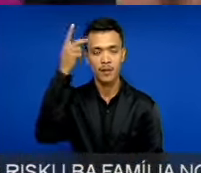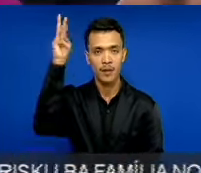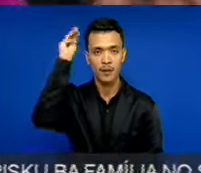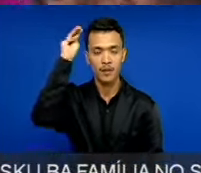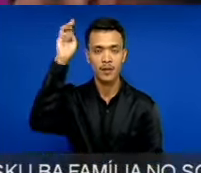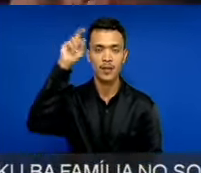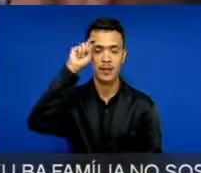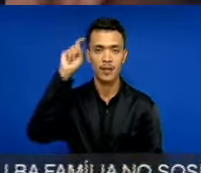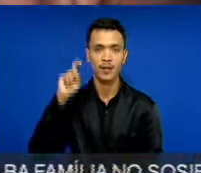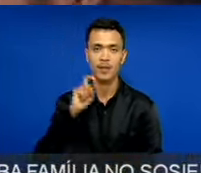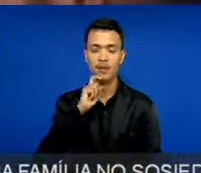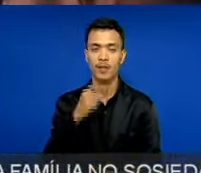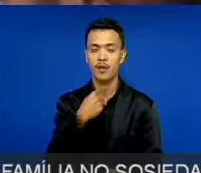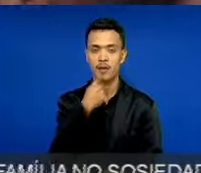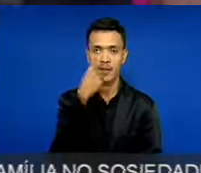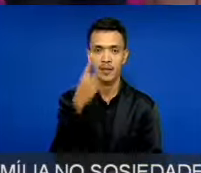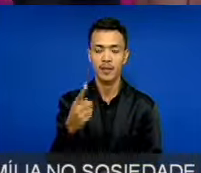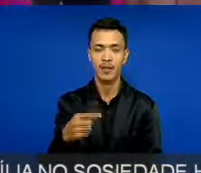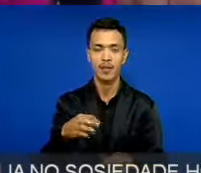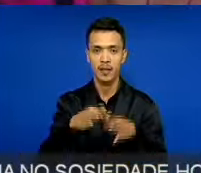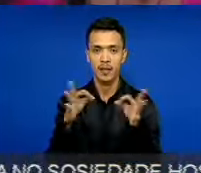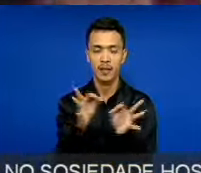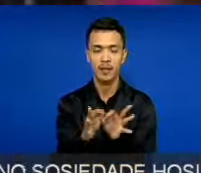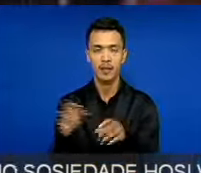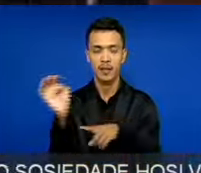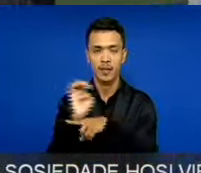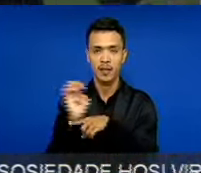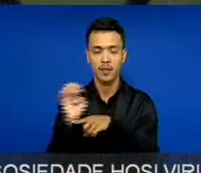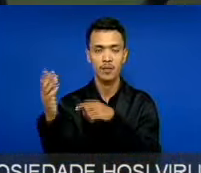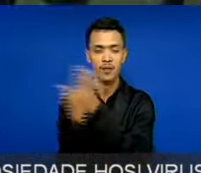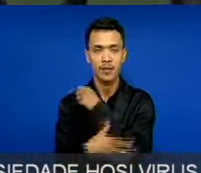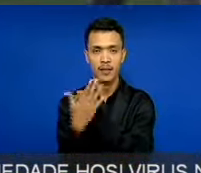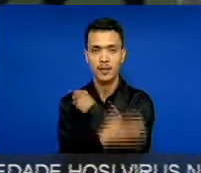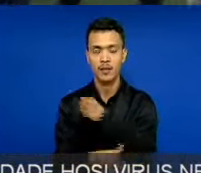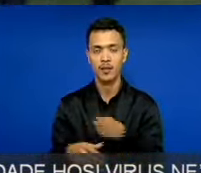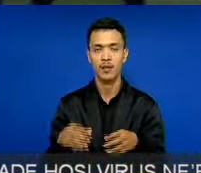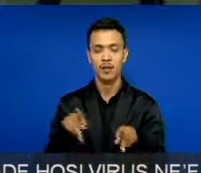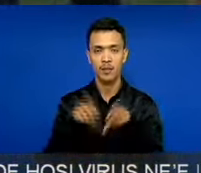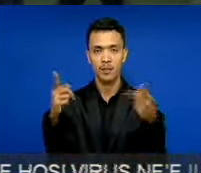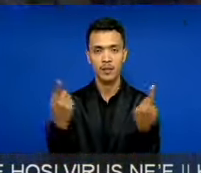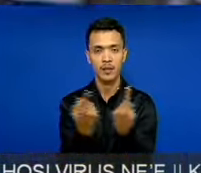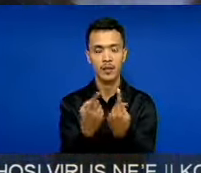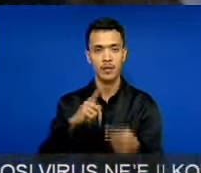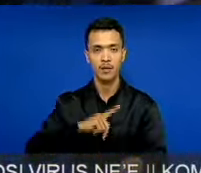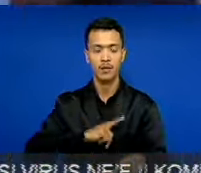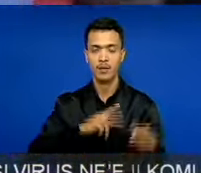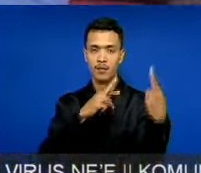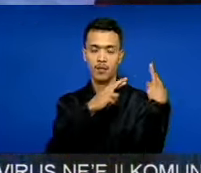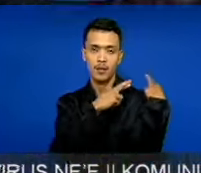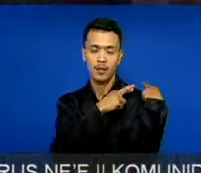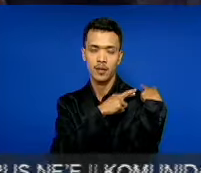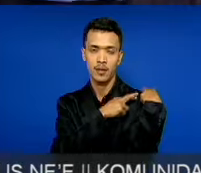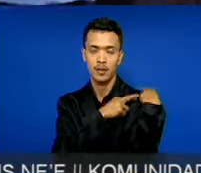Primeiro-ministro Kairala Xanana Guzmão afirma, a turradia crescimento economia nação. Setor privado rola papel importante,